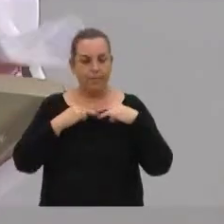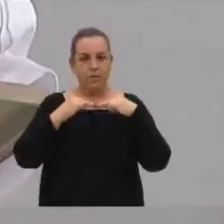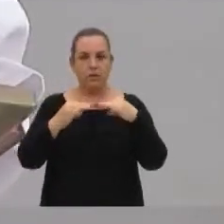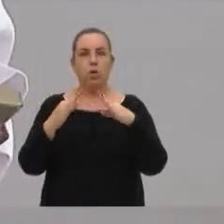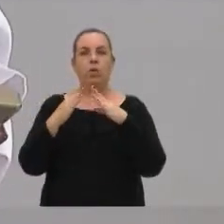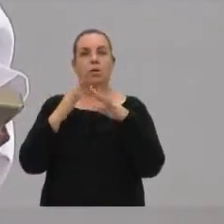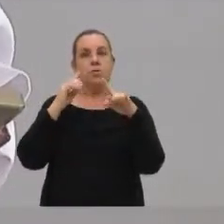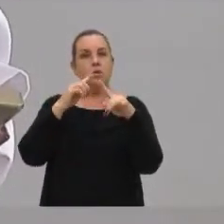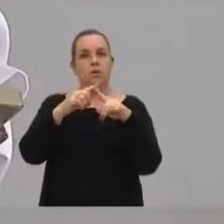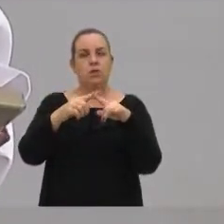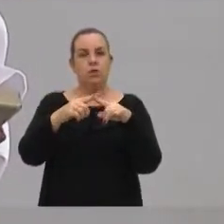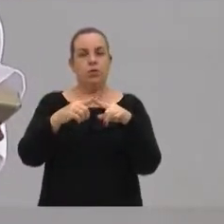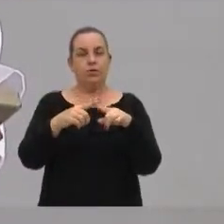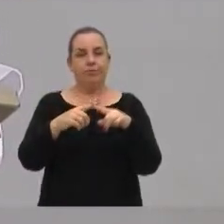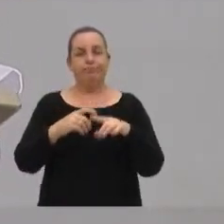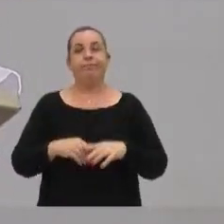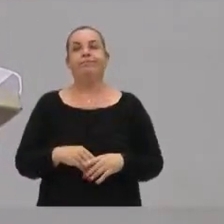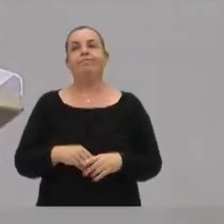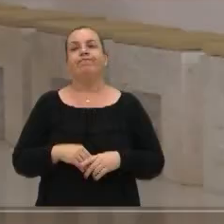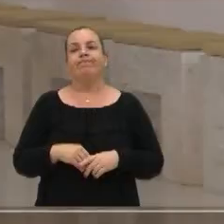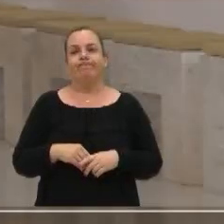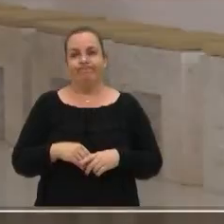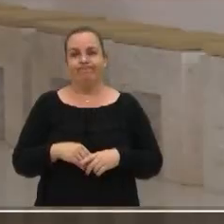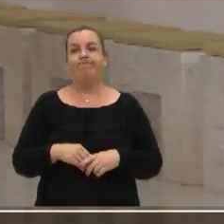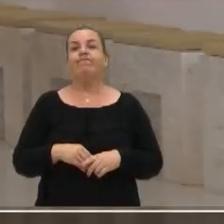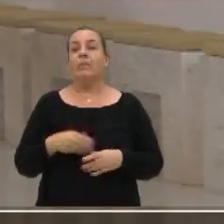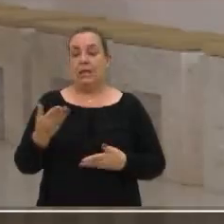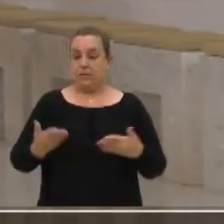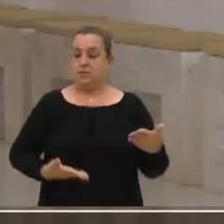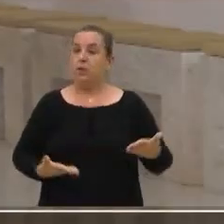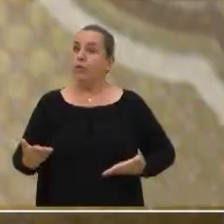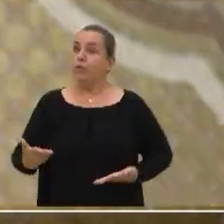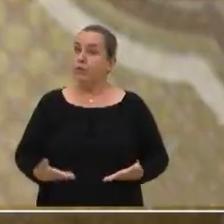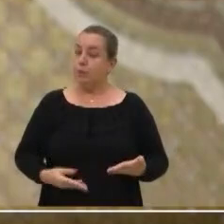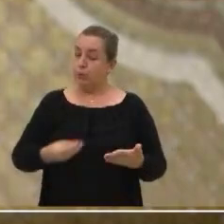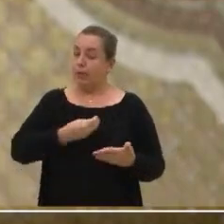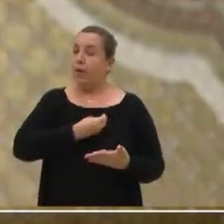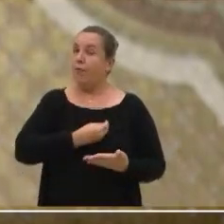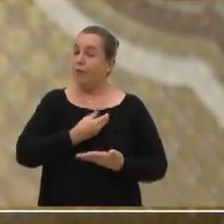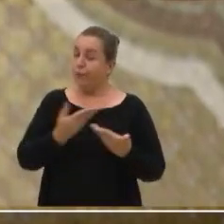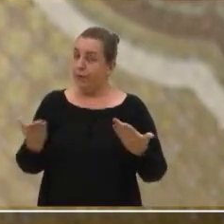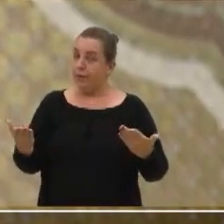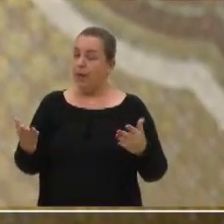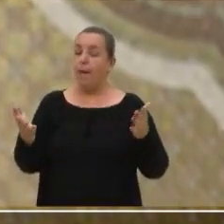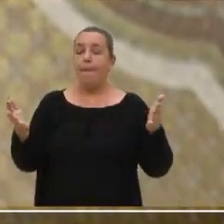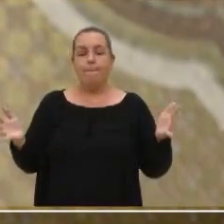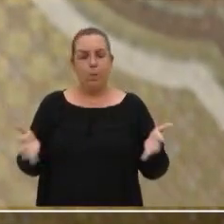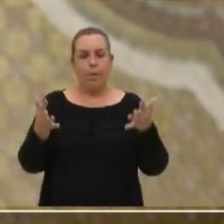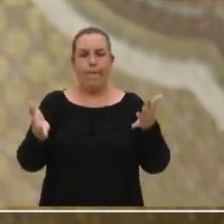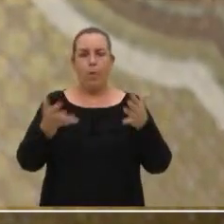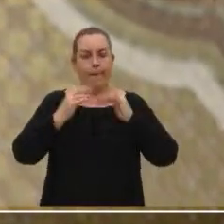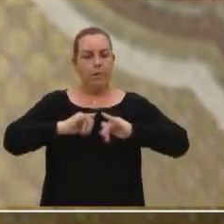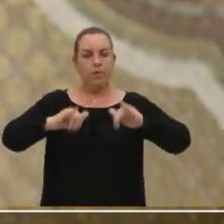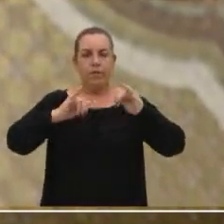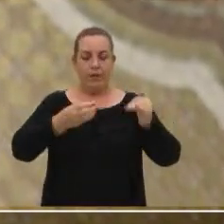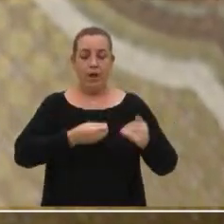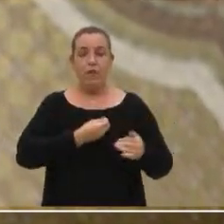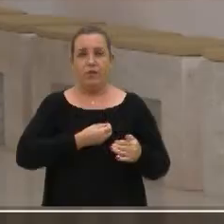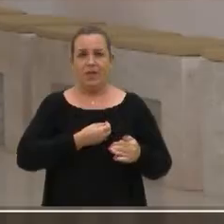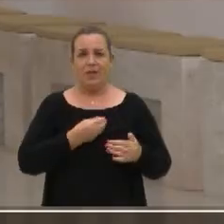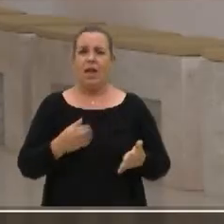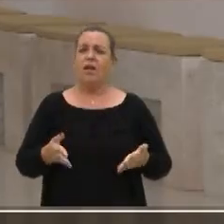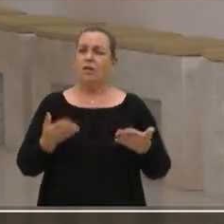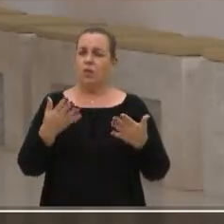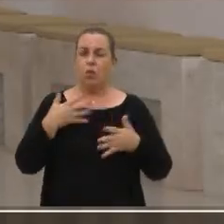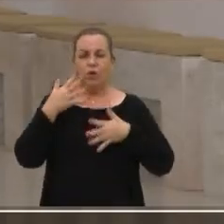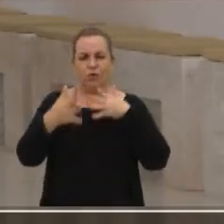igreja é de estar a serviço da vida, é promover a vida. E quando falamos